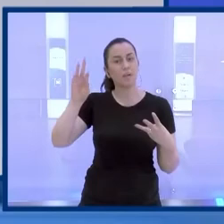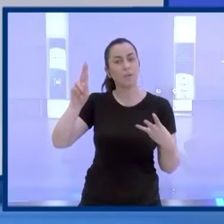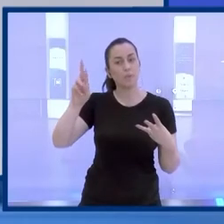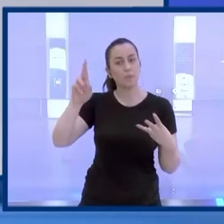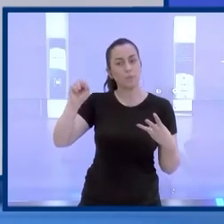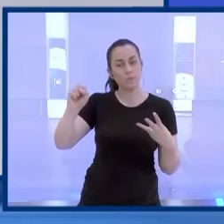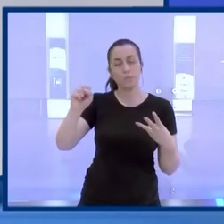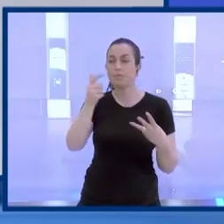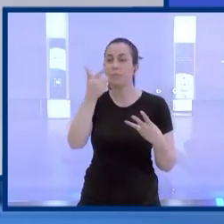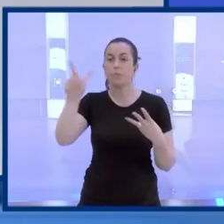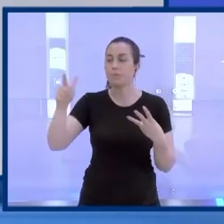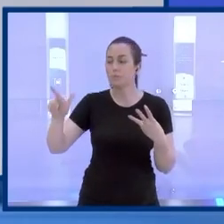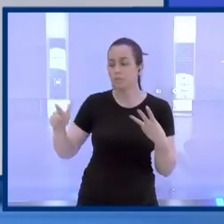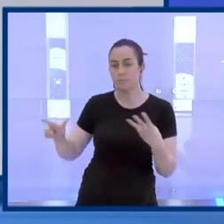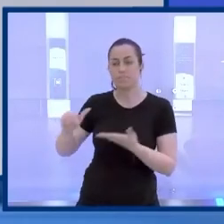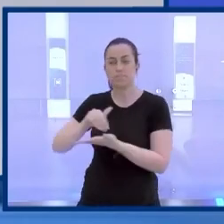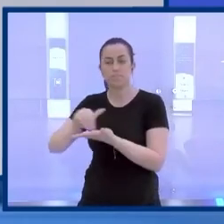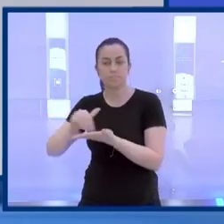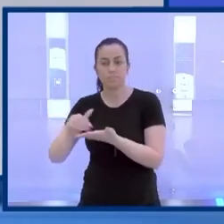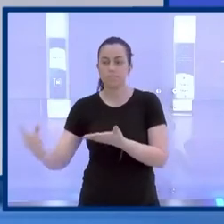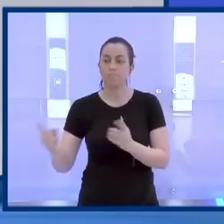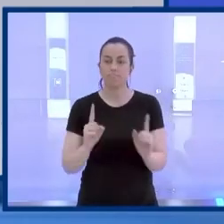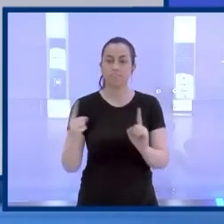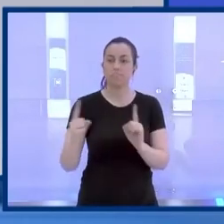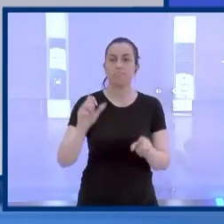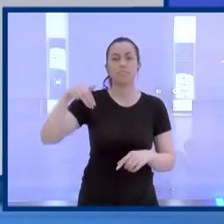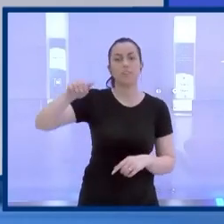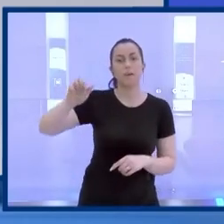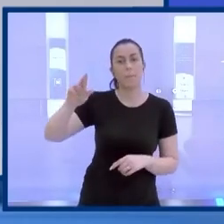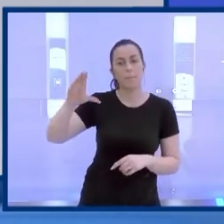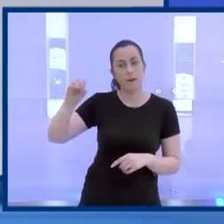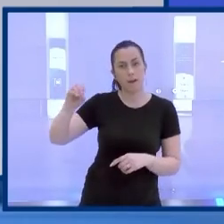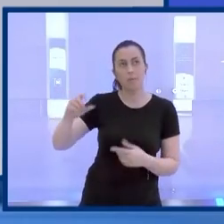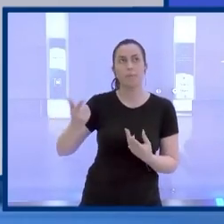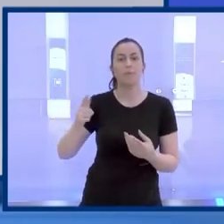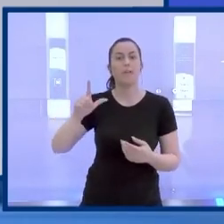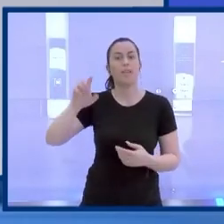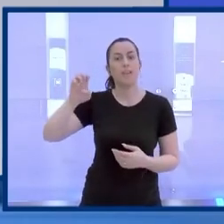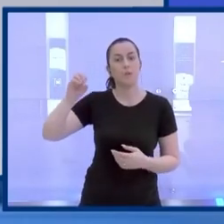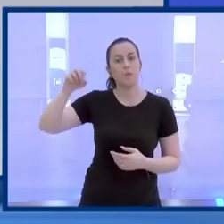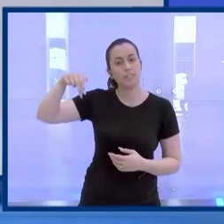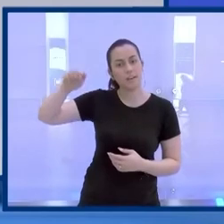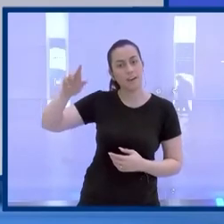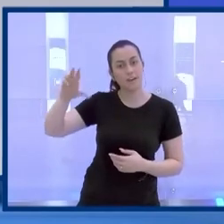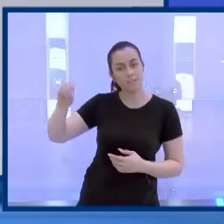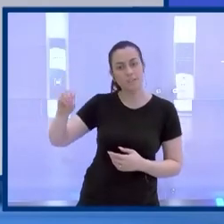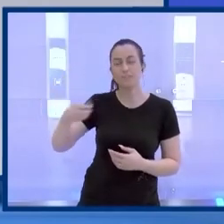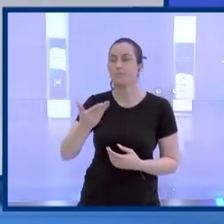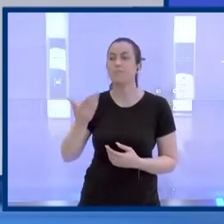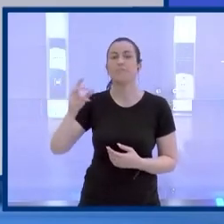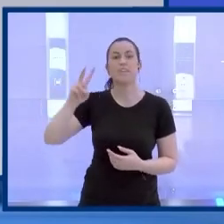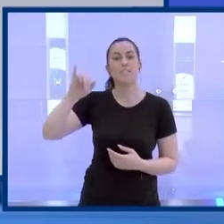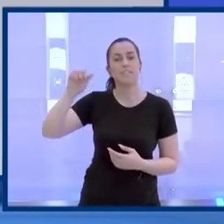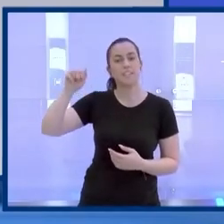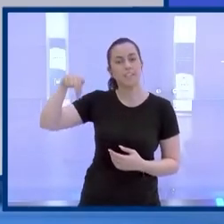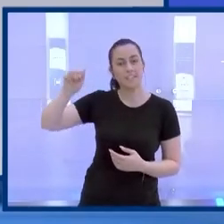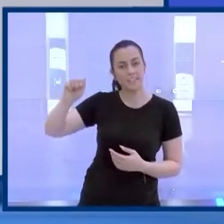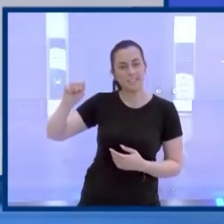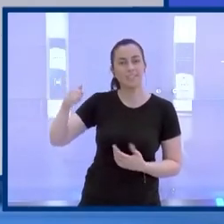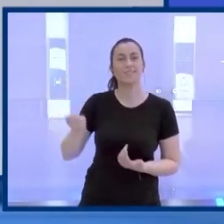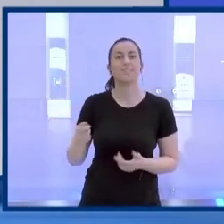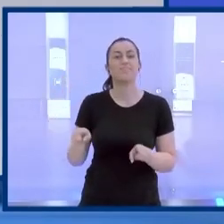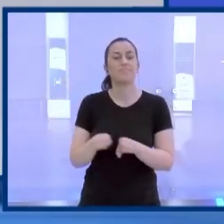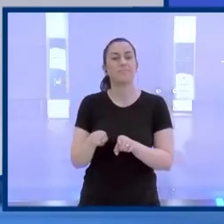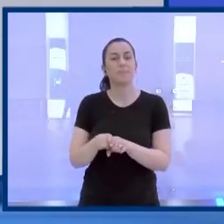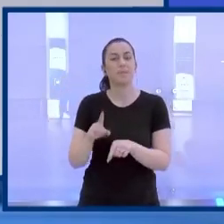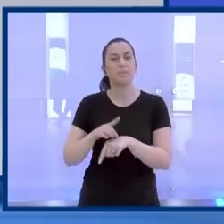os demais secretários de Estado presentes, Marco Aurélio, Leonardo, Viana, o senhor procurador-geral do Estado, Dr.